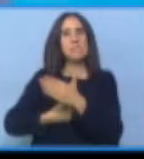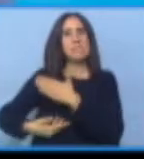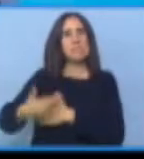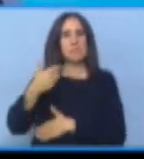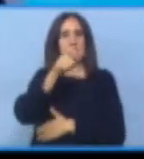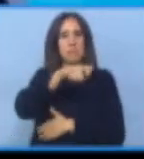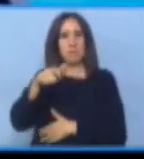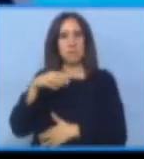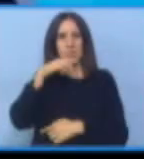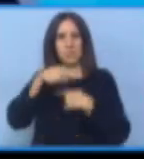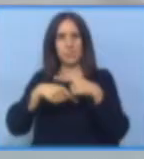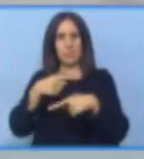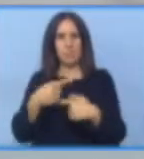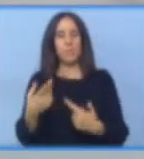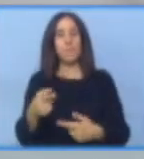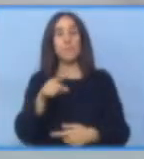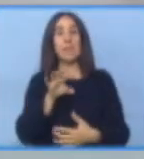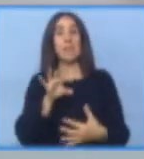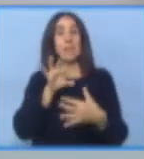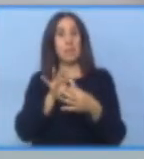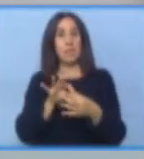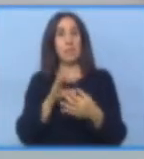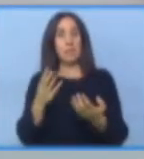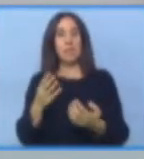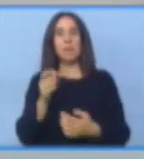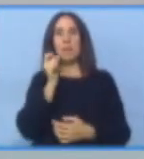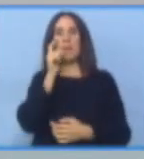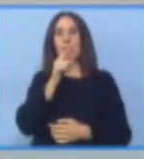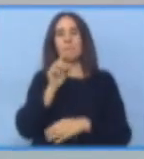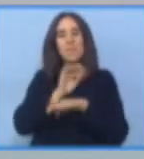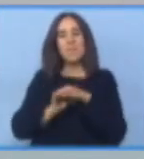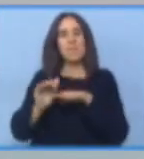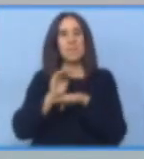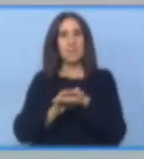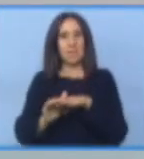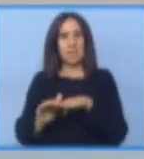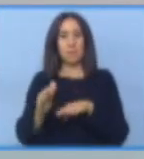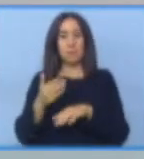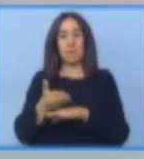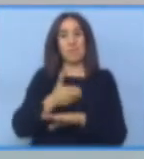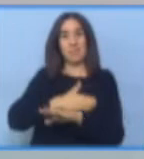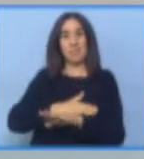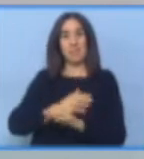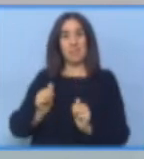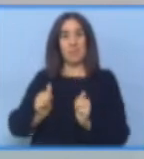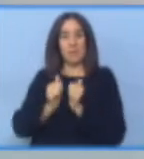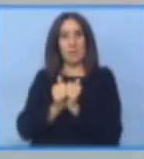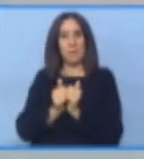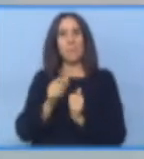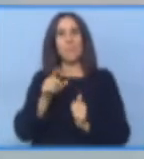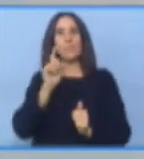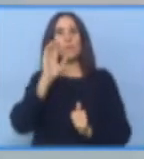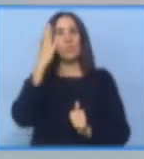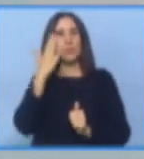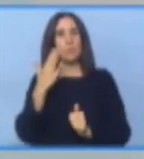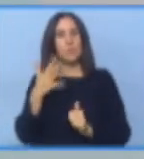antepassados. Esta ligação à memória daqueles que nos são queridos, daqueles que nos antecederam, é algo também muito importante